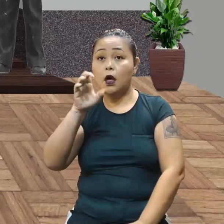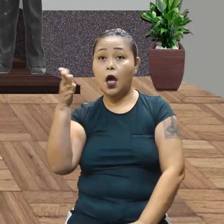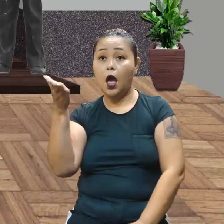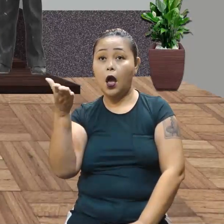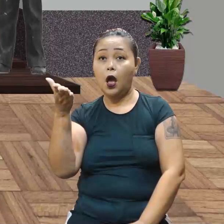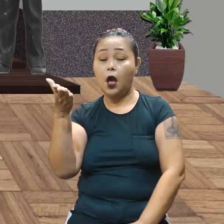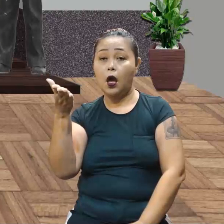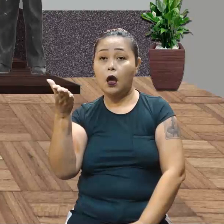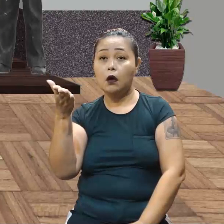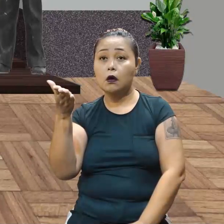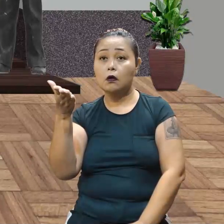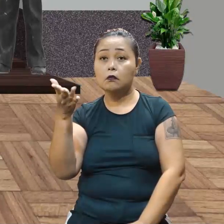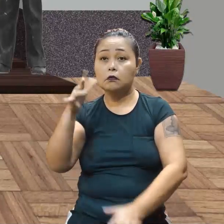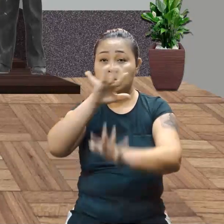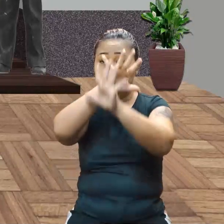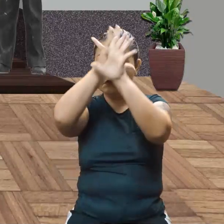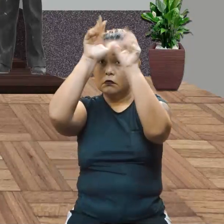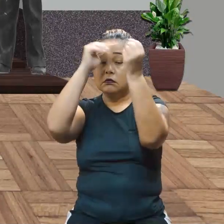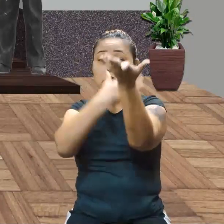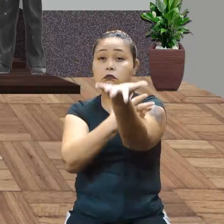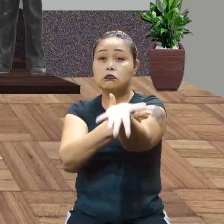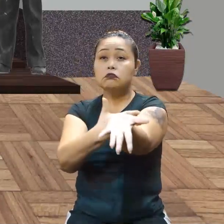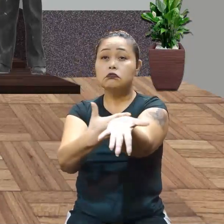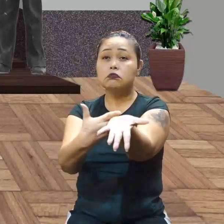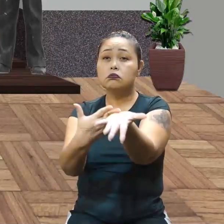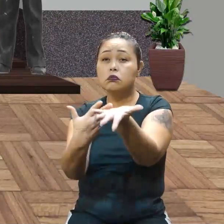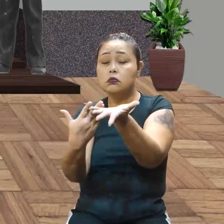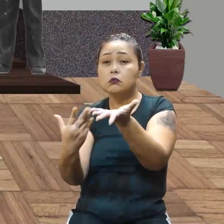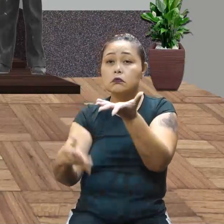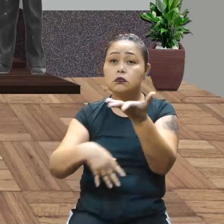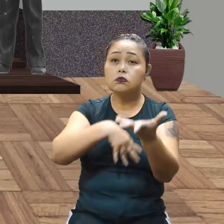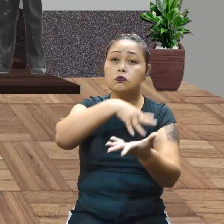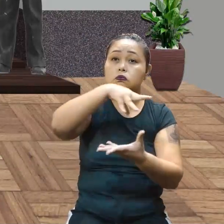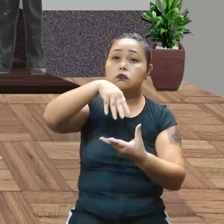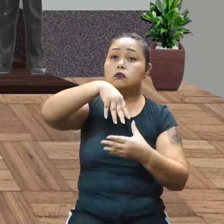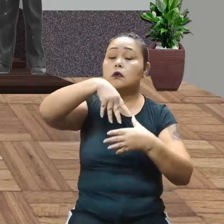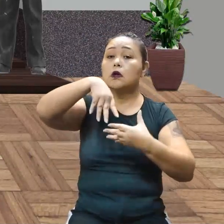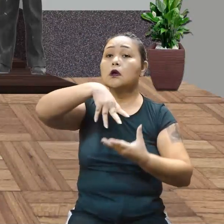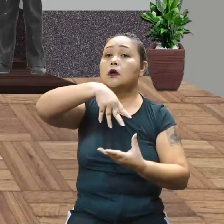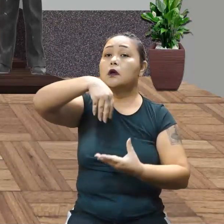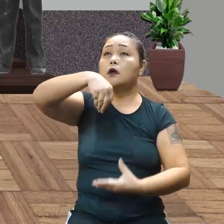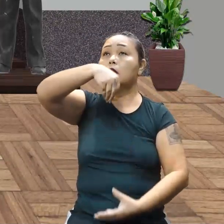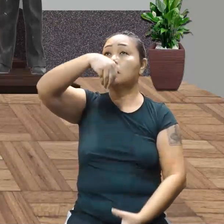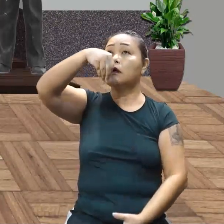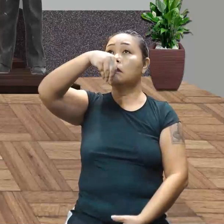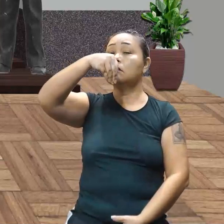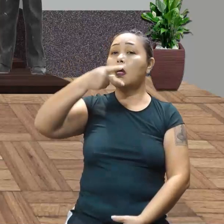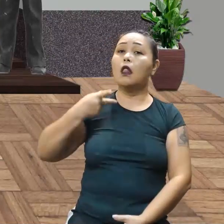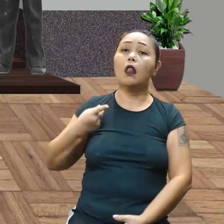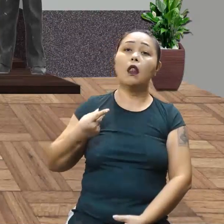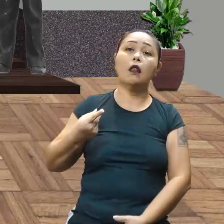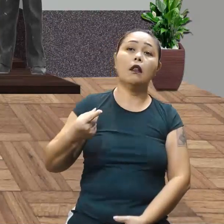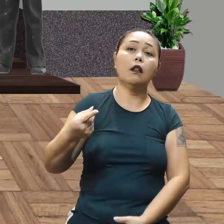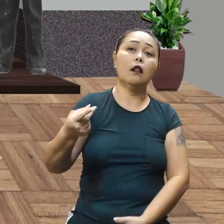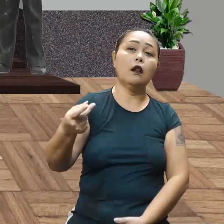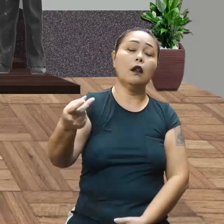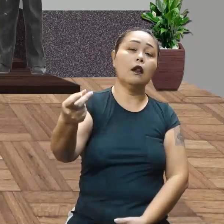agora entra para a eternidade. Vai deixar a vida para entrar na eternidade.